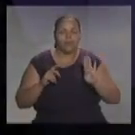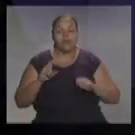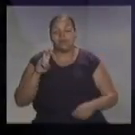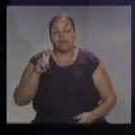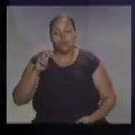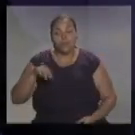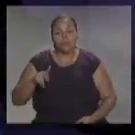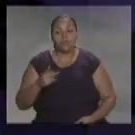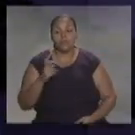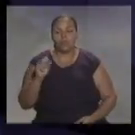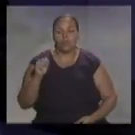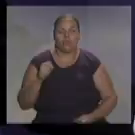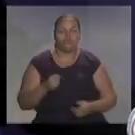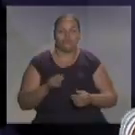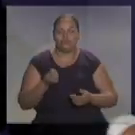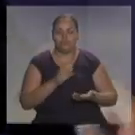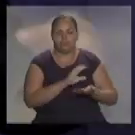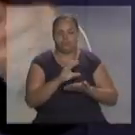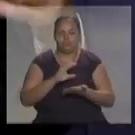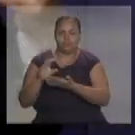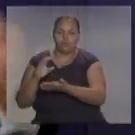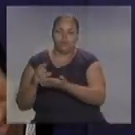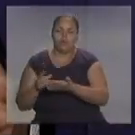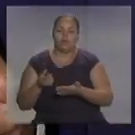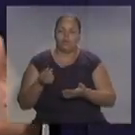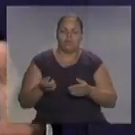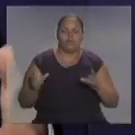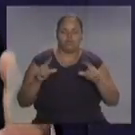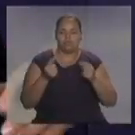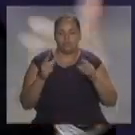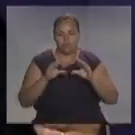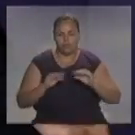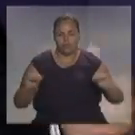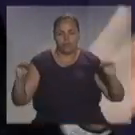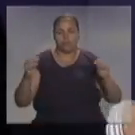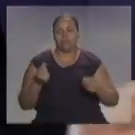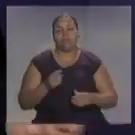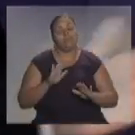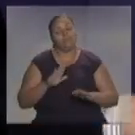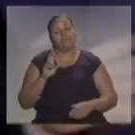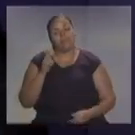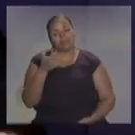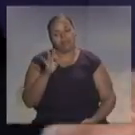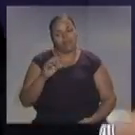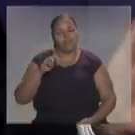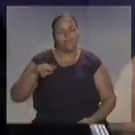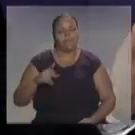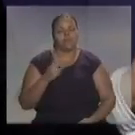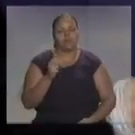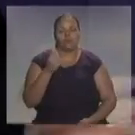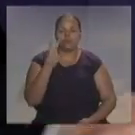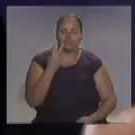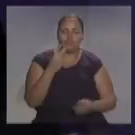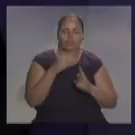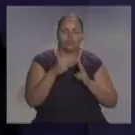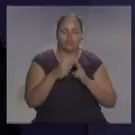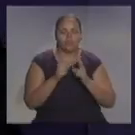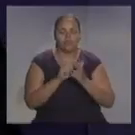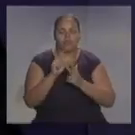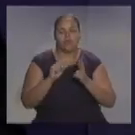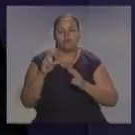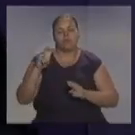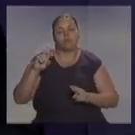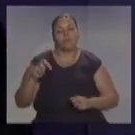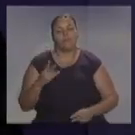5 milhões para saldar as dívidas anteriores, e mais 5, quer dizer, 10 milhões em 2 parcelas de